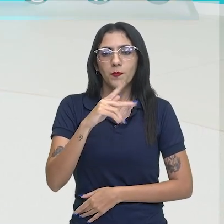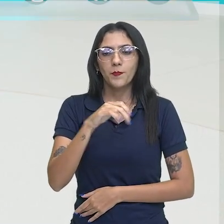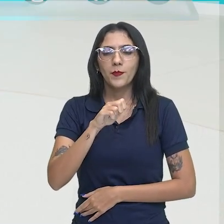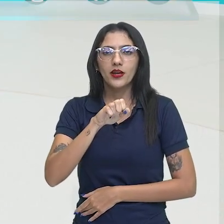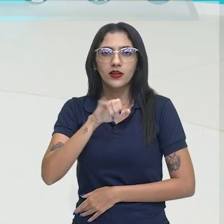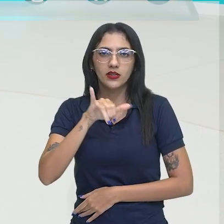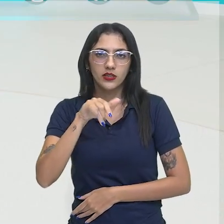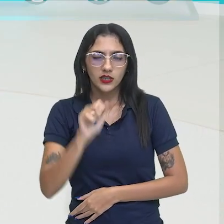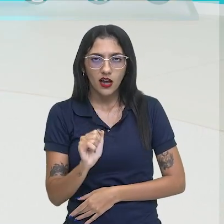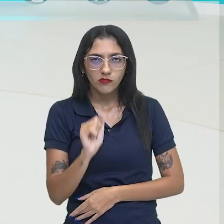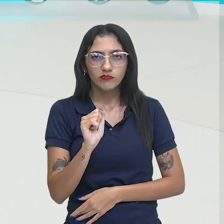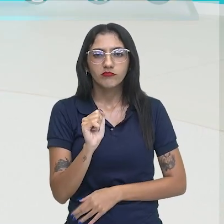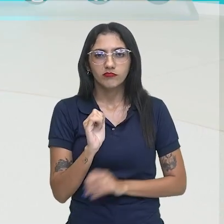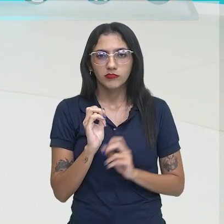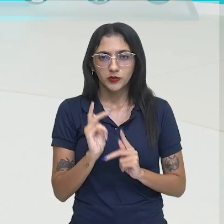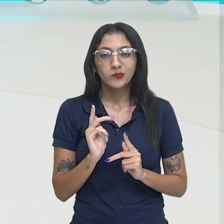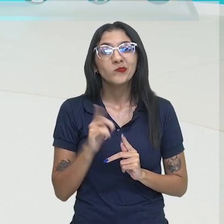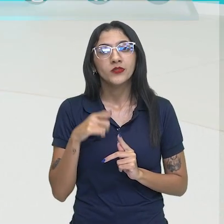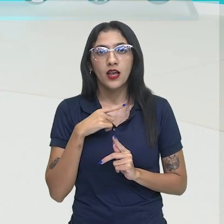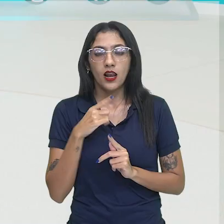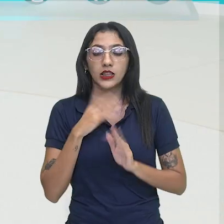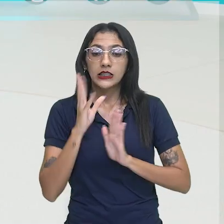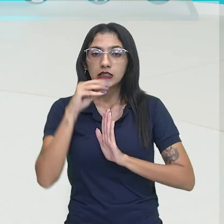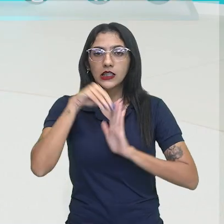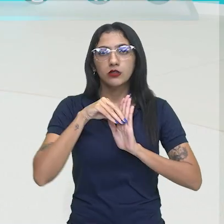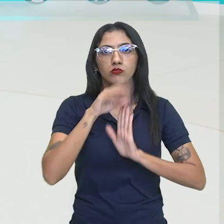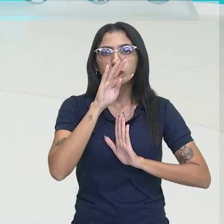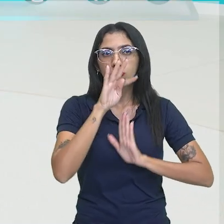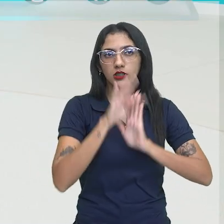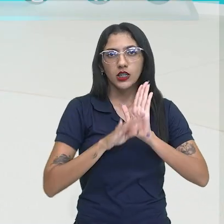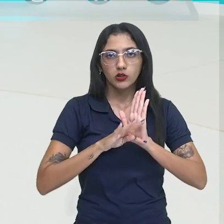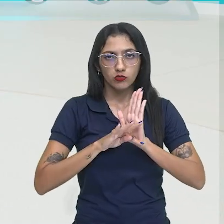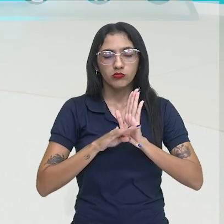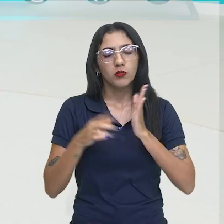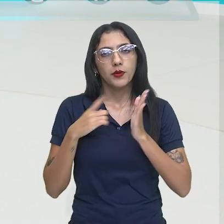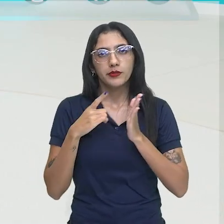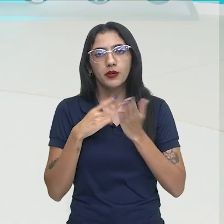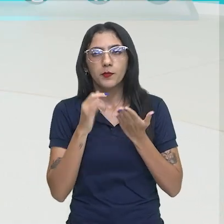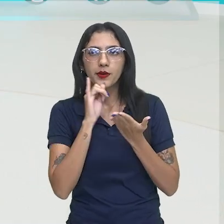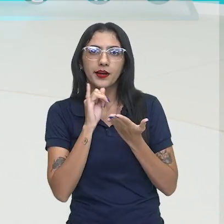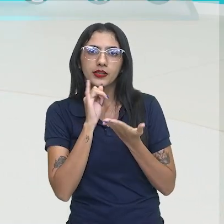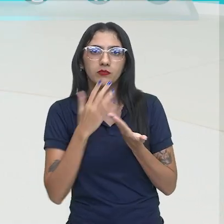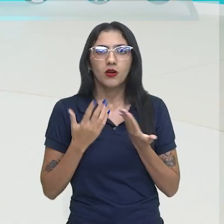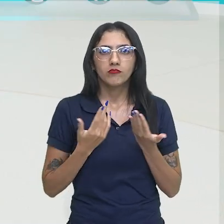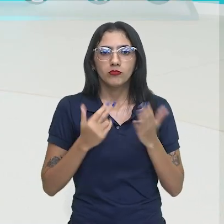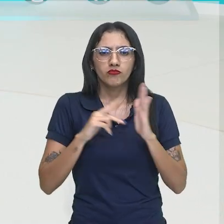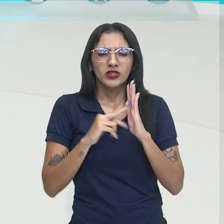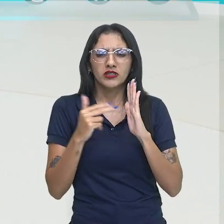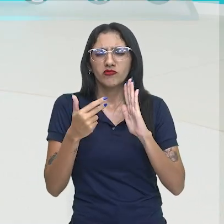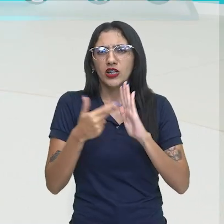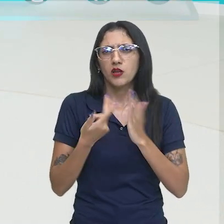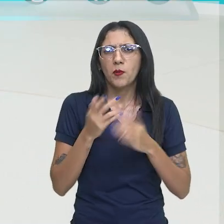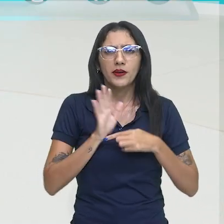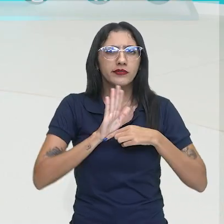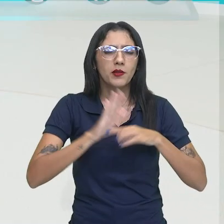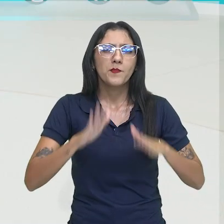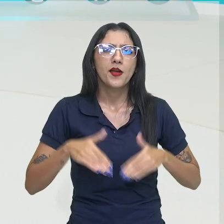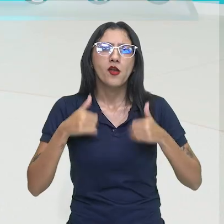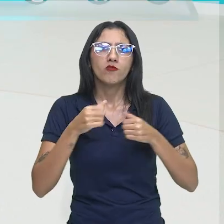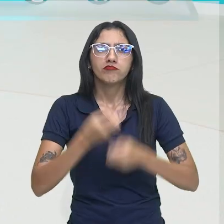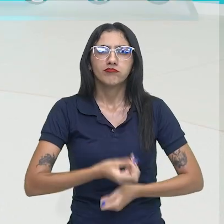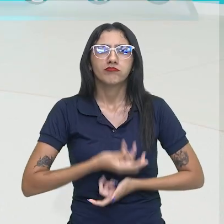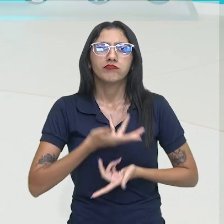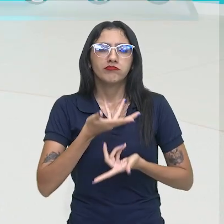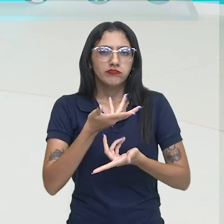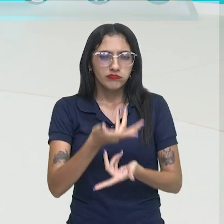dadas aos textos, são inseridos aos textos, né, para dar mais expressividade, para